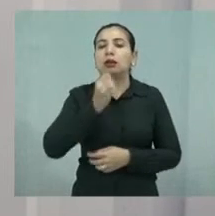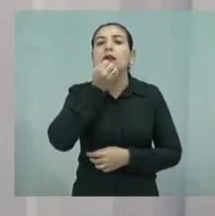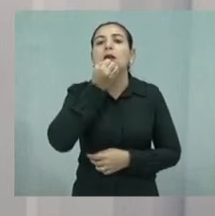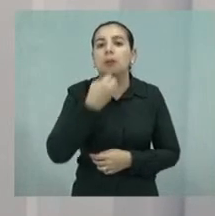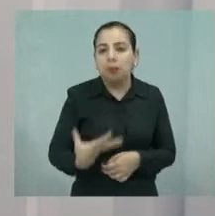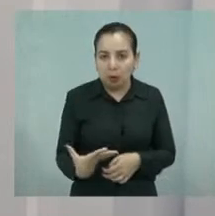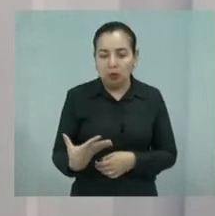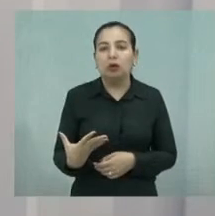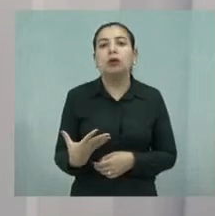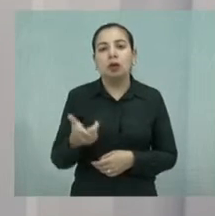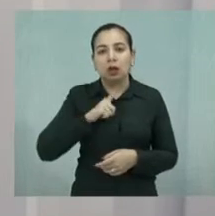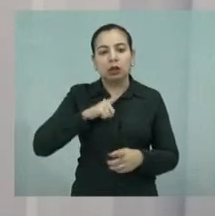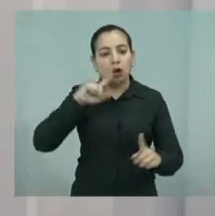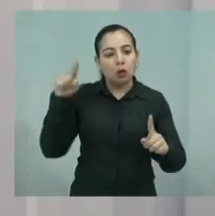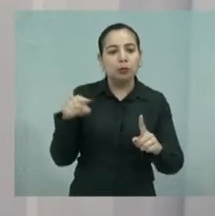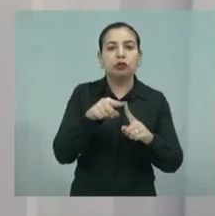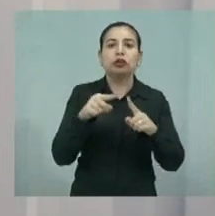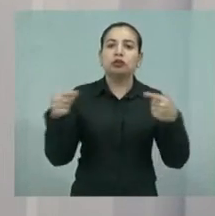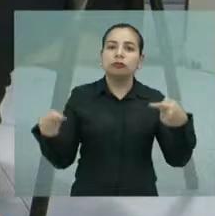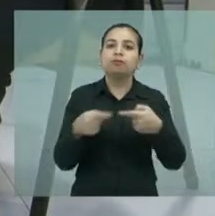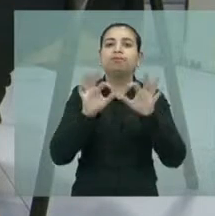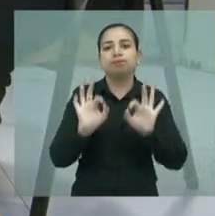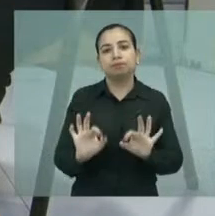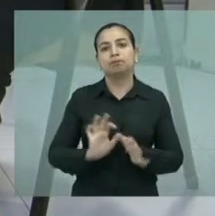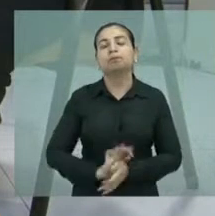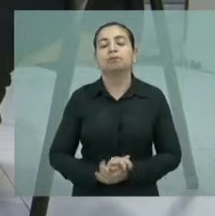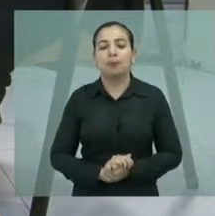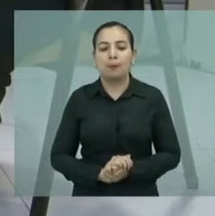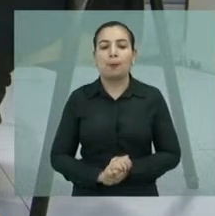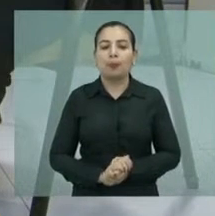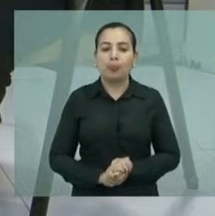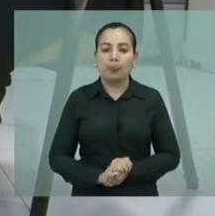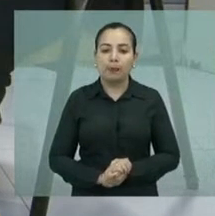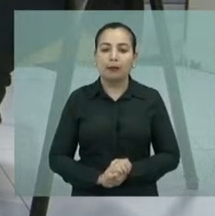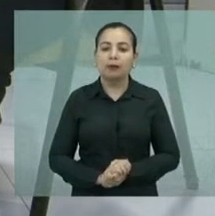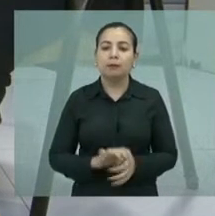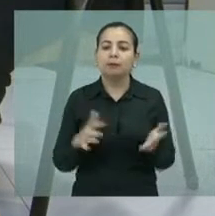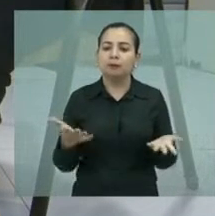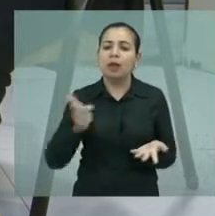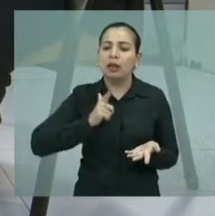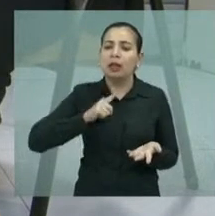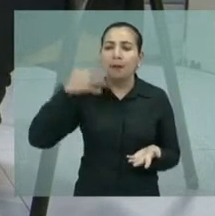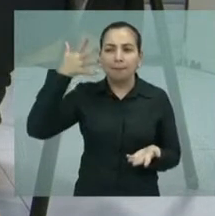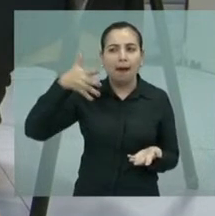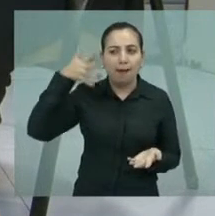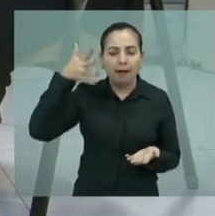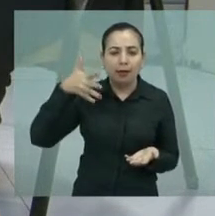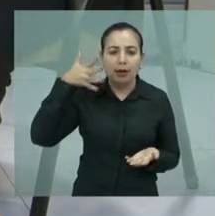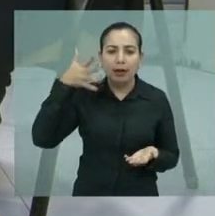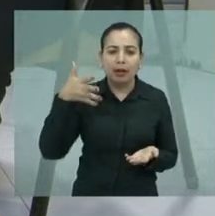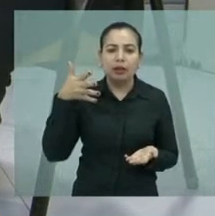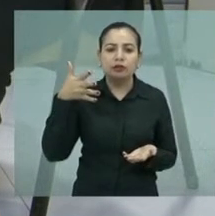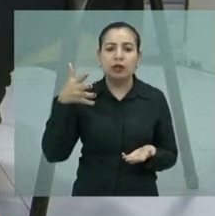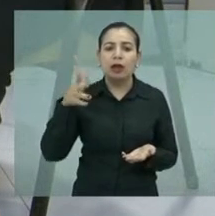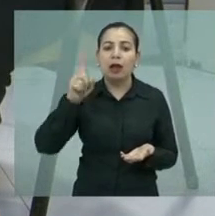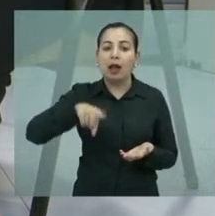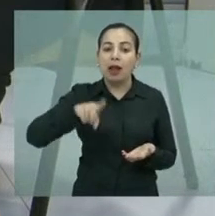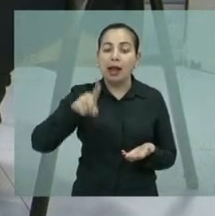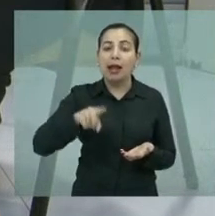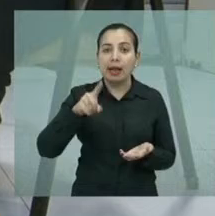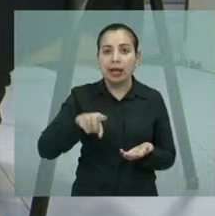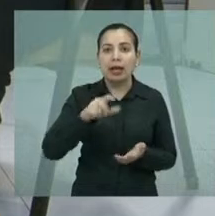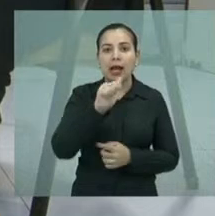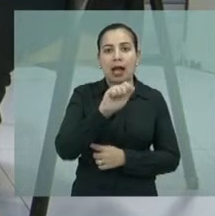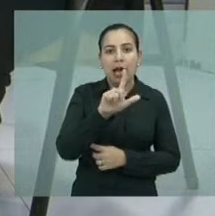aí os seus objetivos governamentais. E me chamou a atenção, uma das palestras, mais para o encerramento, vai ser alta performance